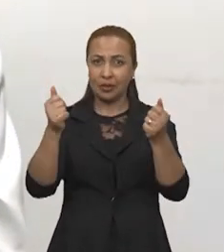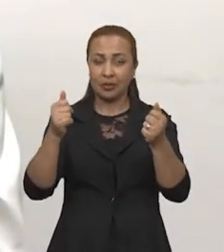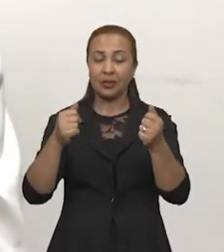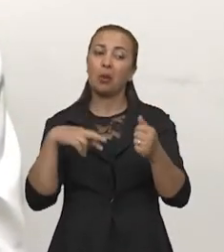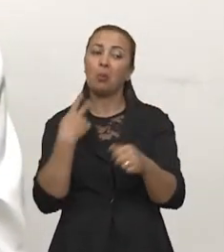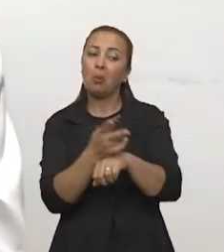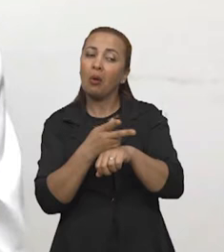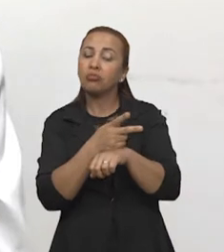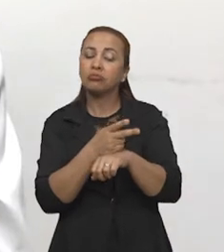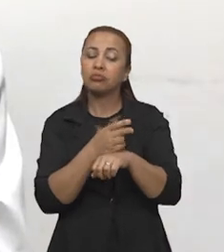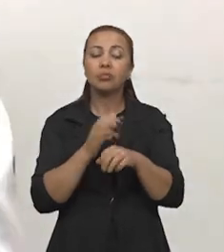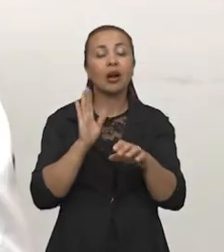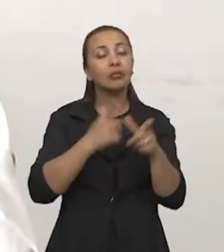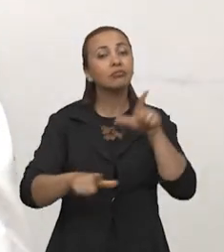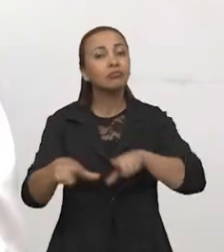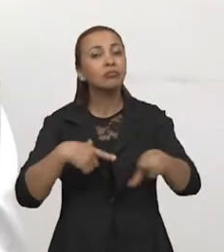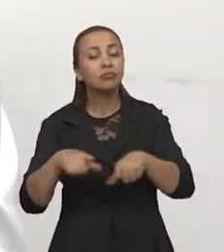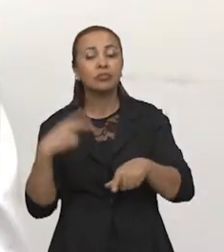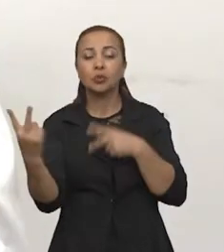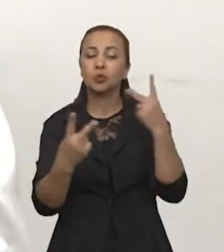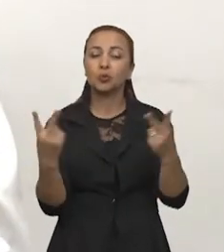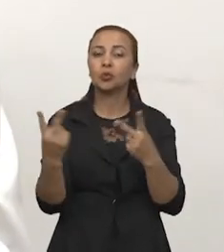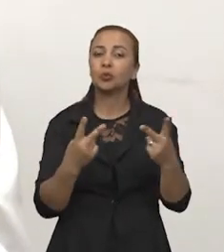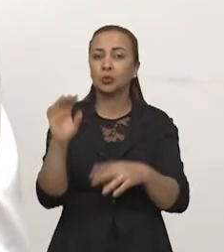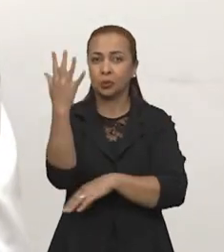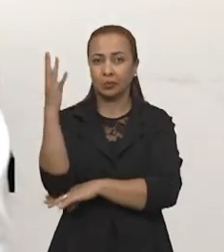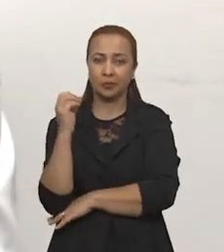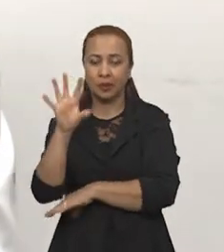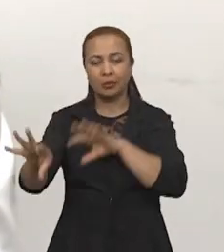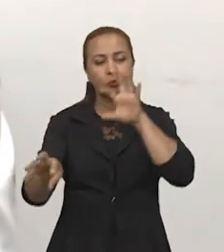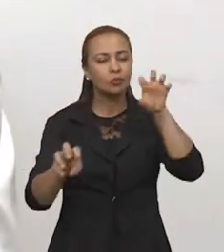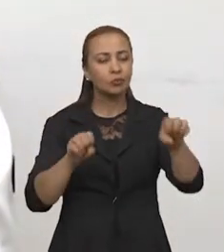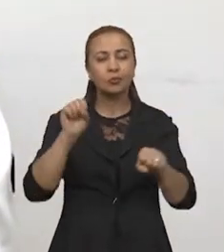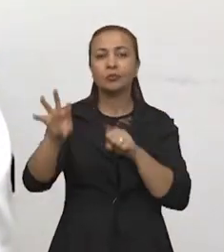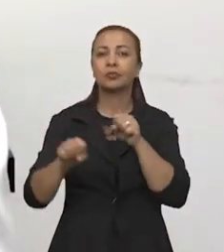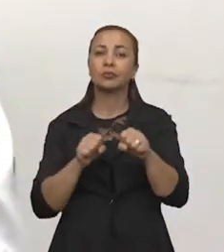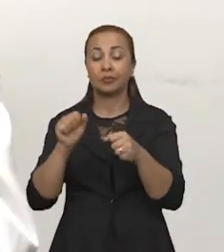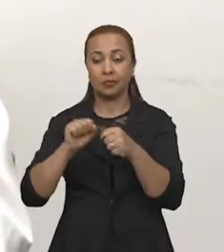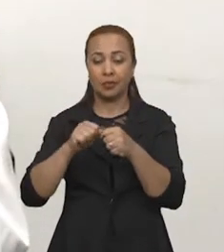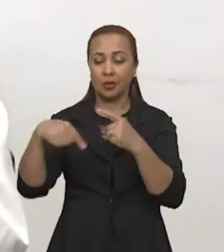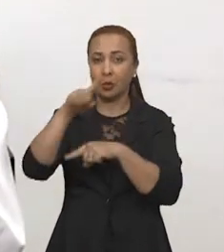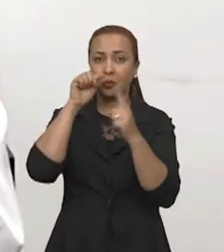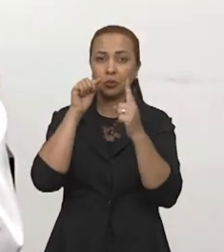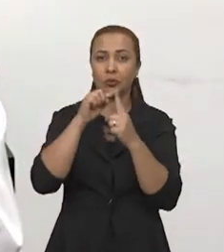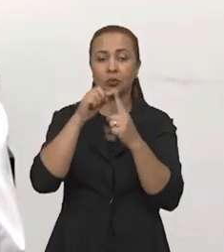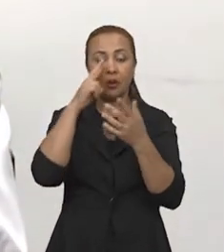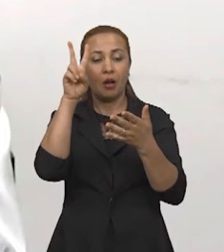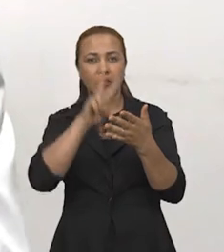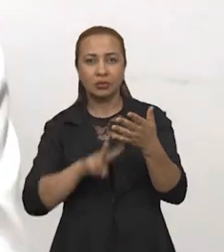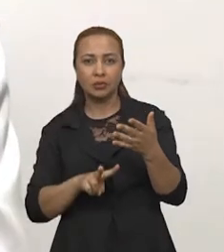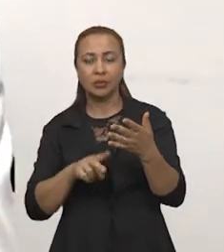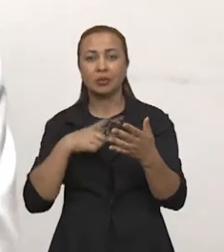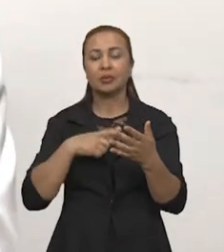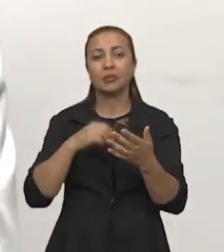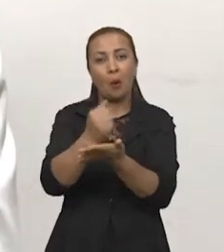decidimos trabalhar com ambas, né? Um sonho, né, de trabalhar com extração de plantas, objetivando ver a